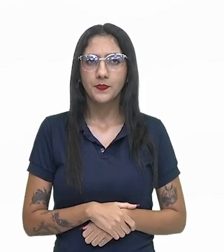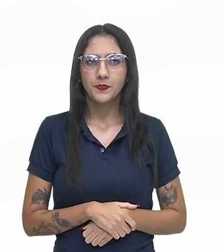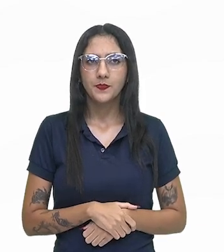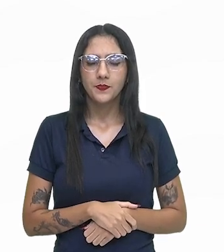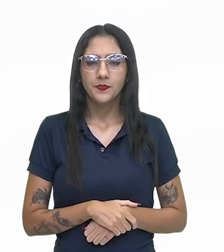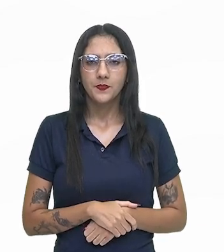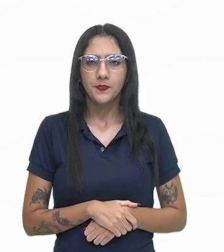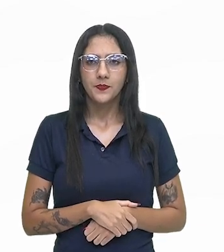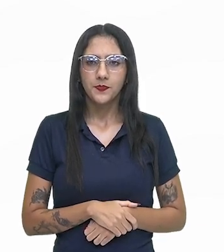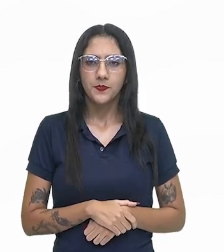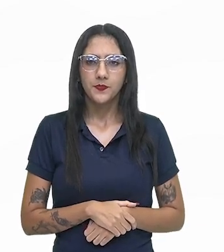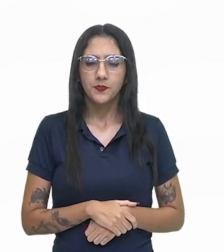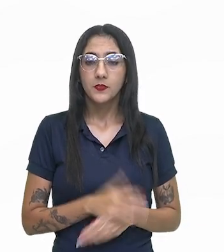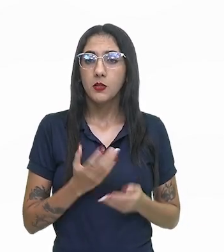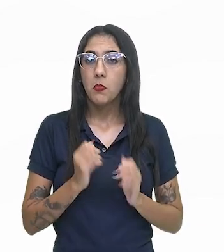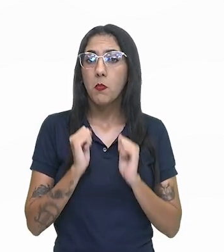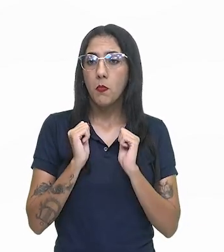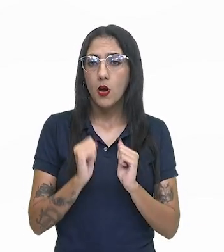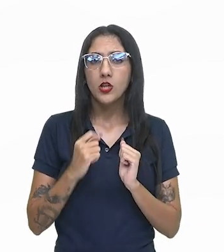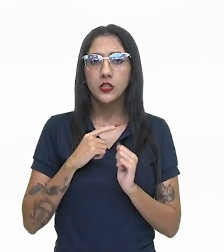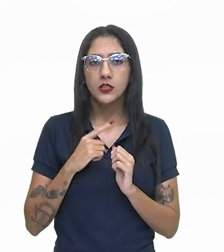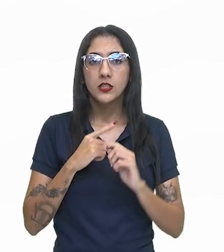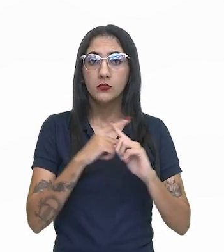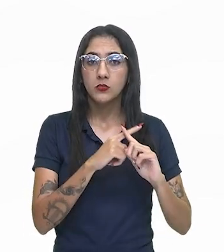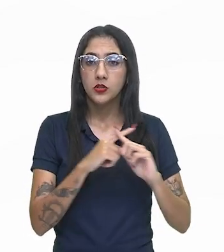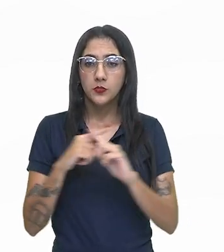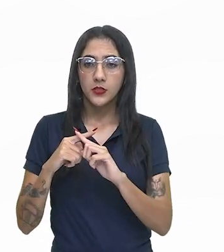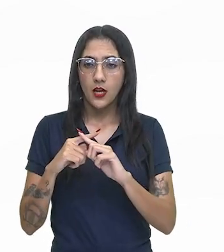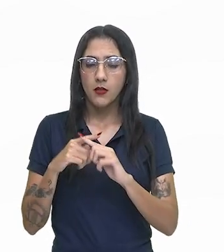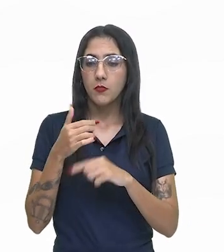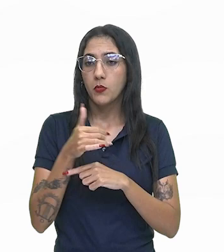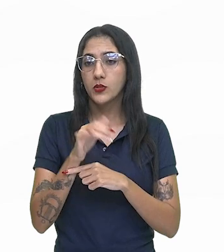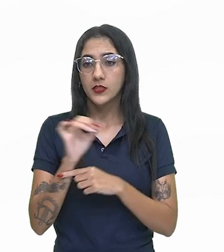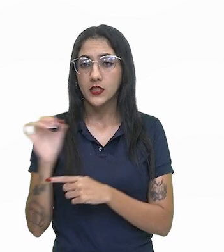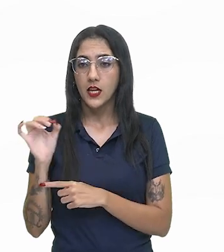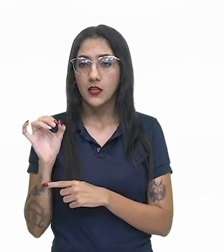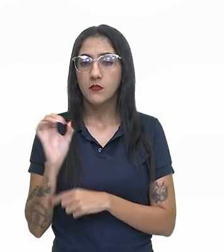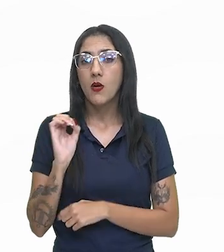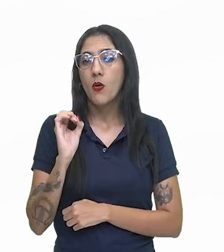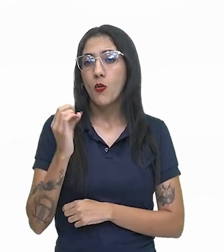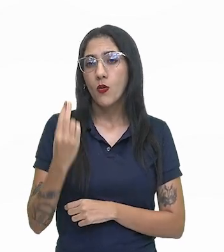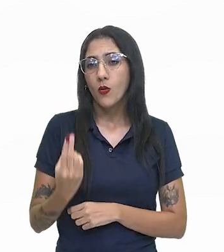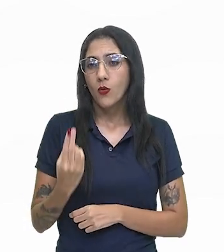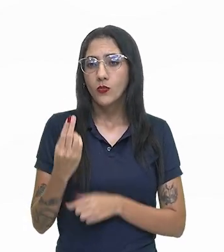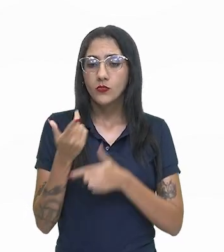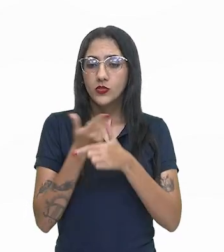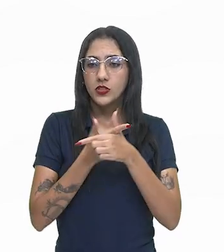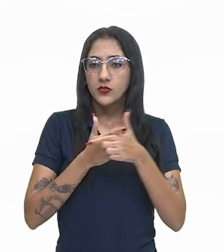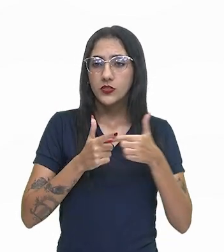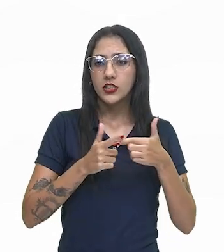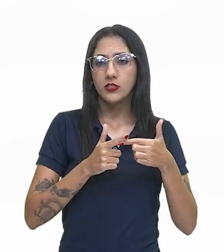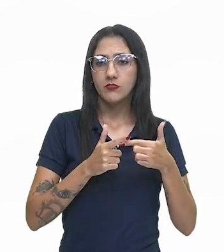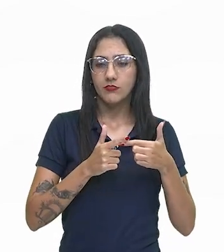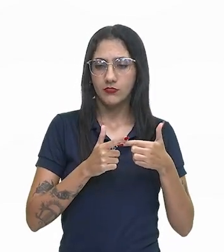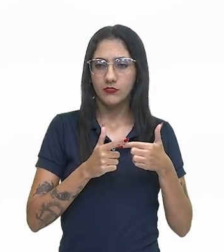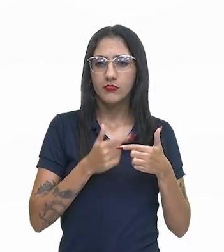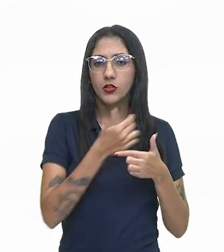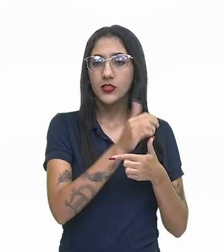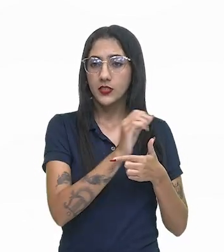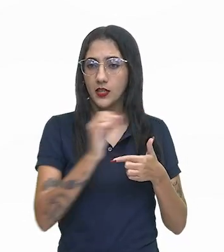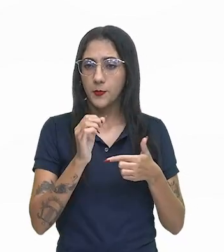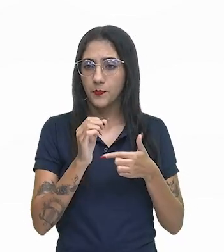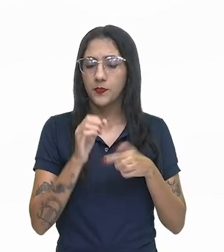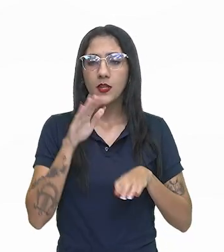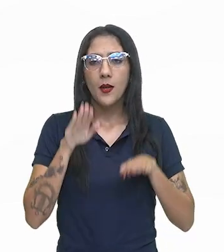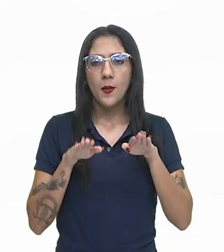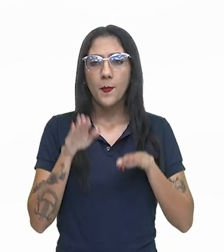A gente pode multiplicar por 100 ou então dividir por 100, dependendo de como a